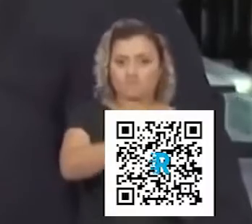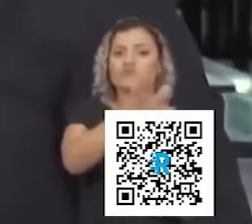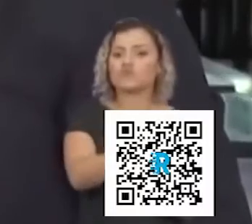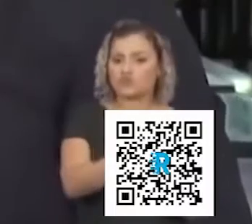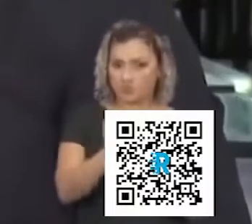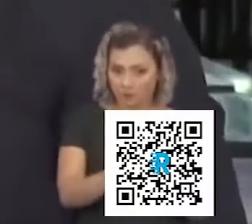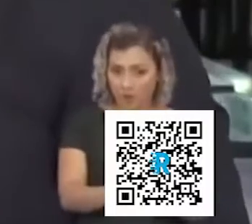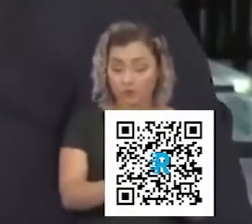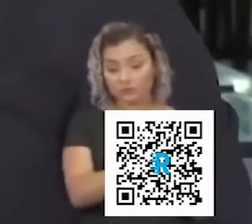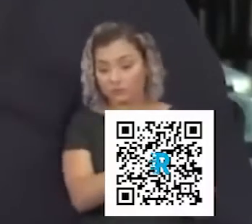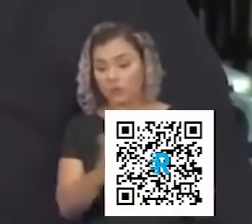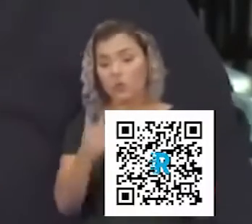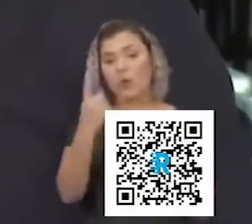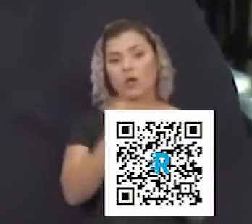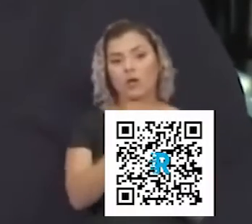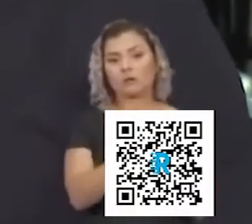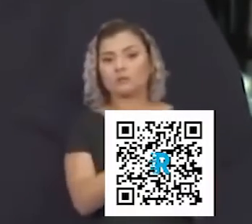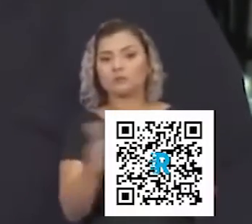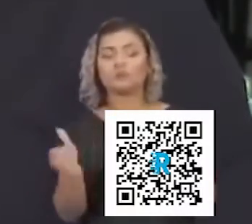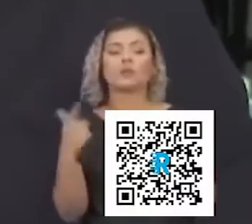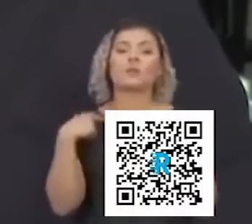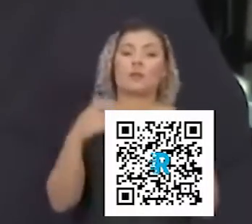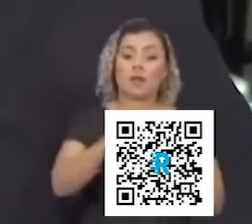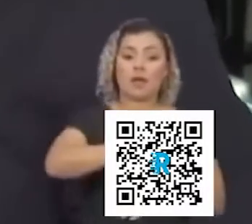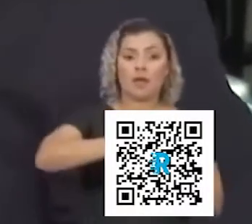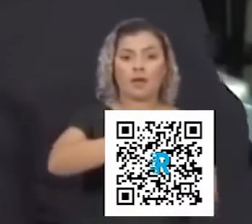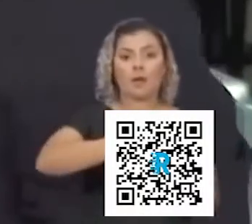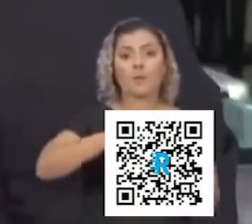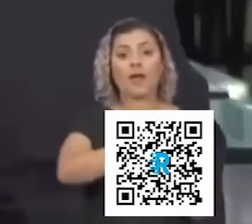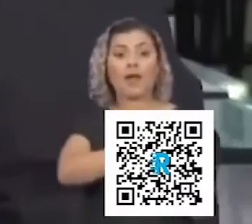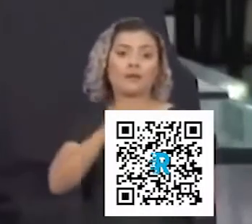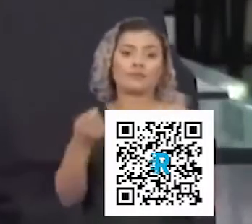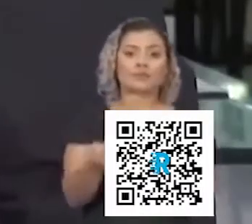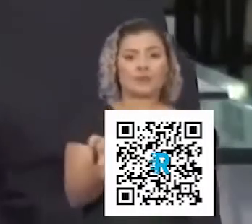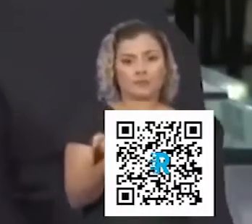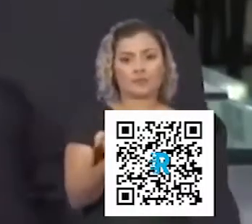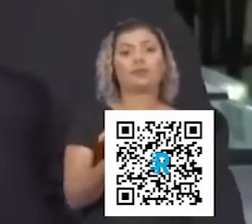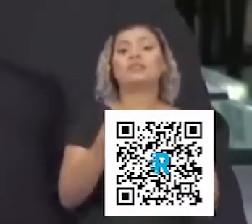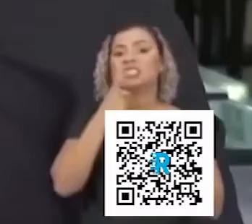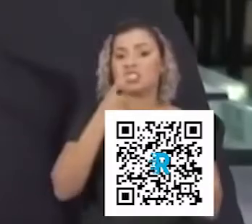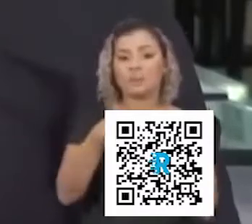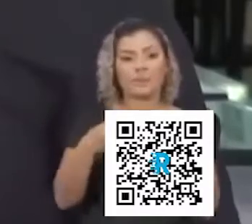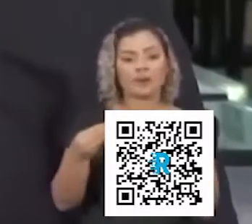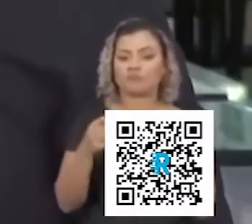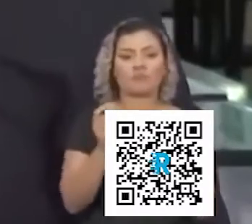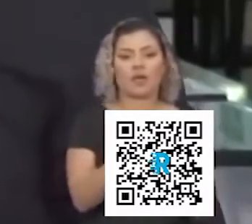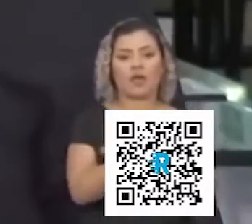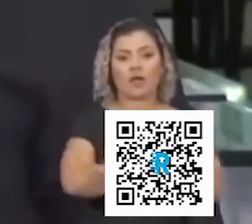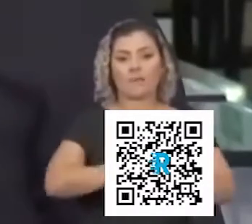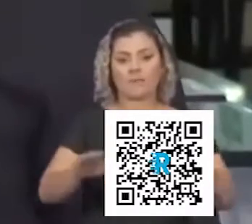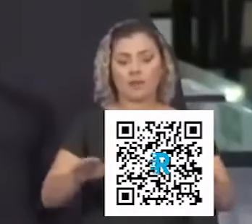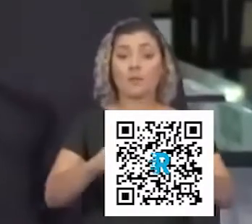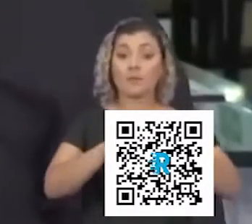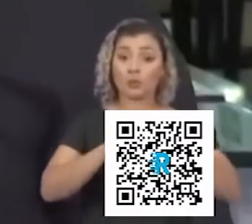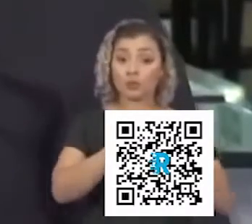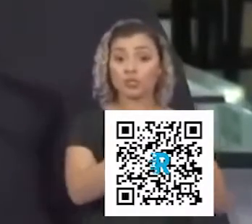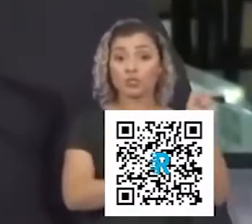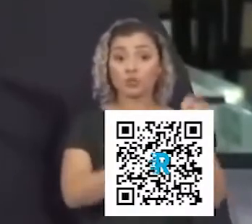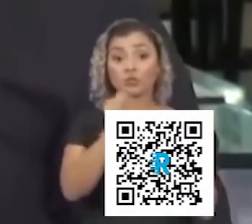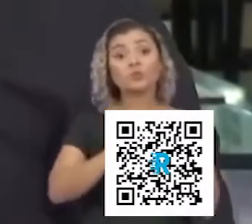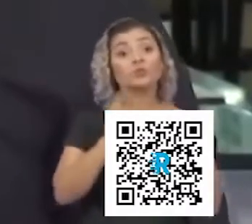longo prazo foi dado para que, primeiro, o comércio possa acabar com todo o estoque de descartáveis e também para que a indústria crie